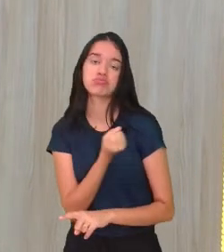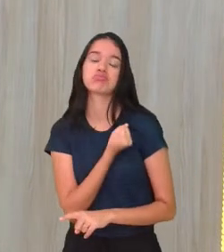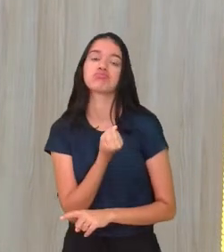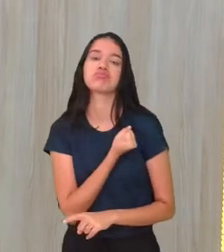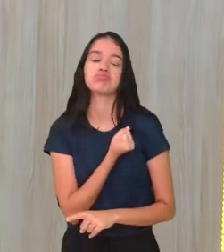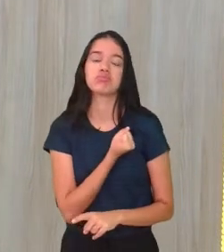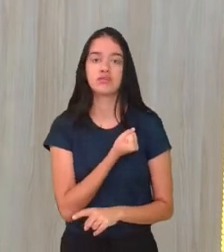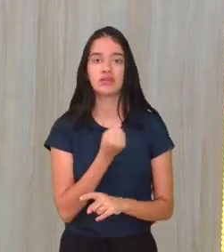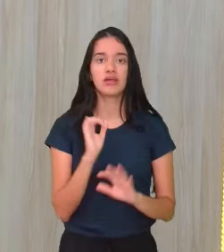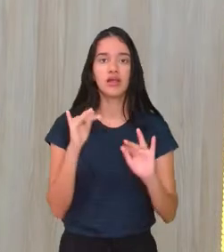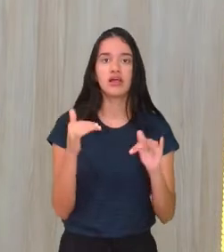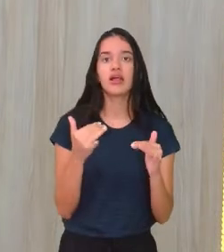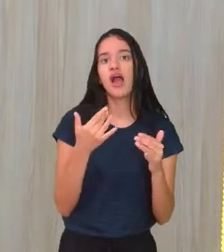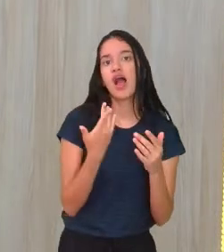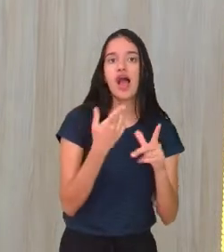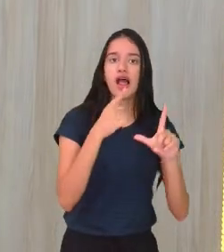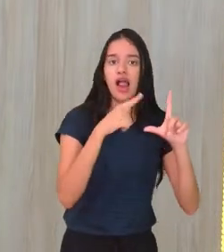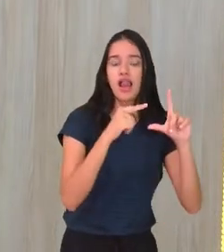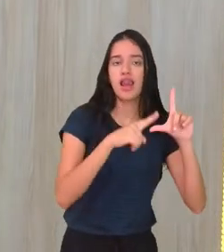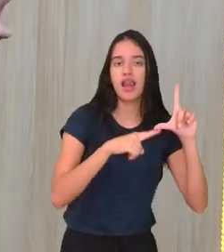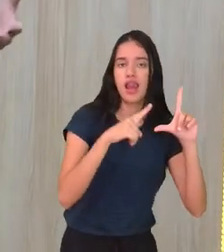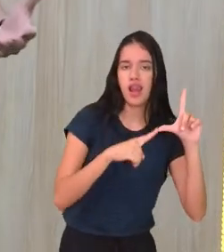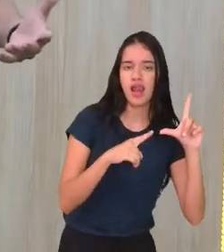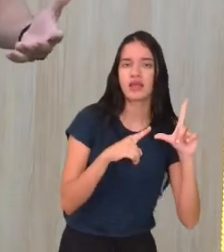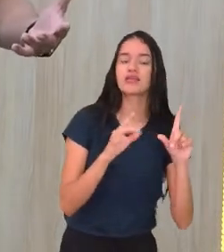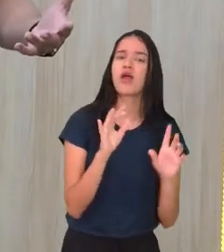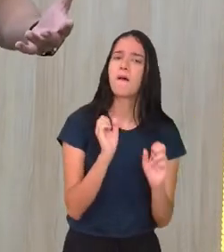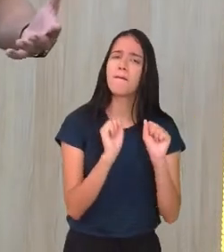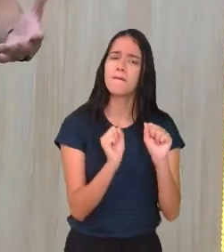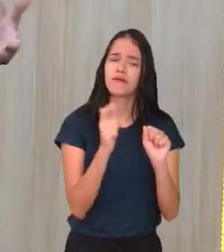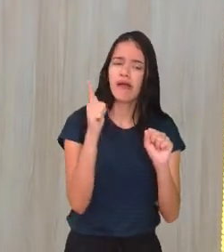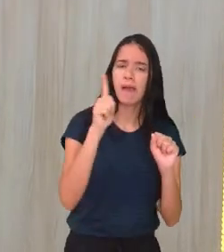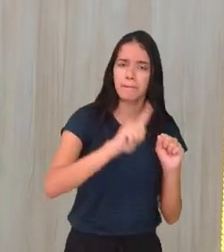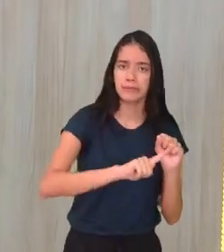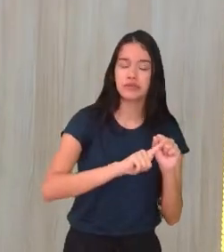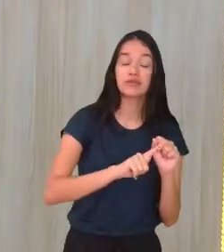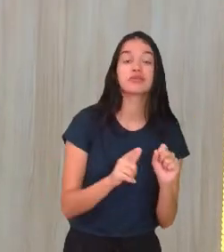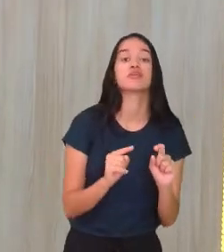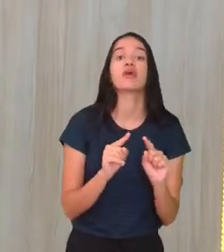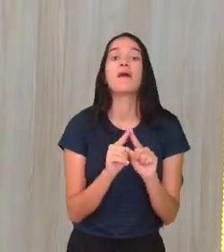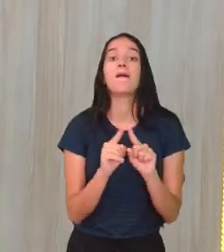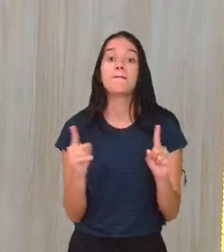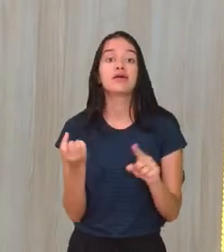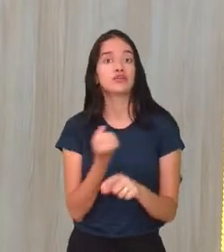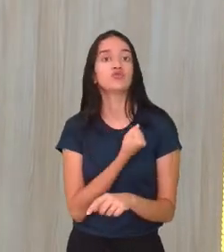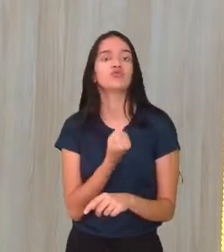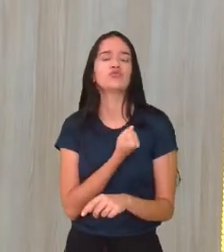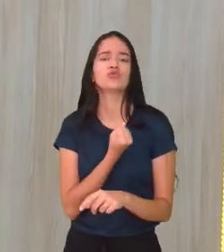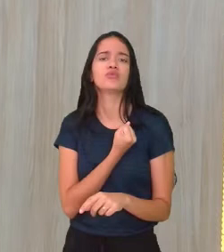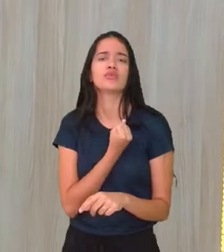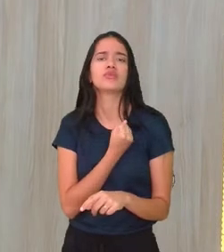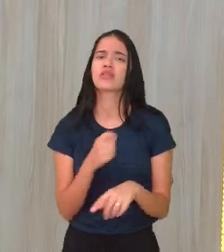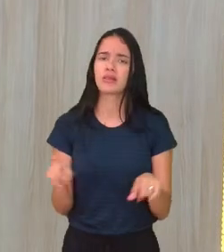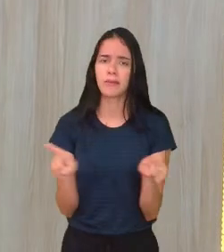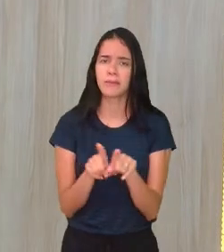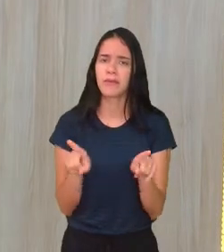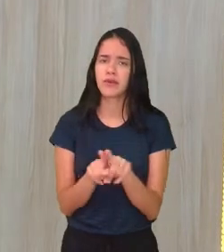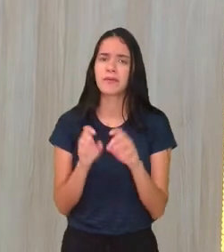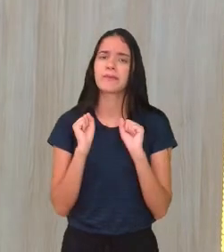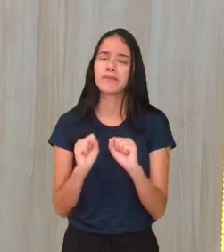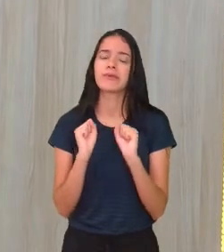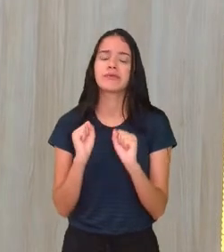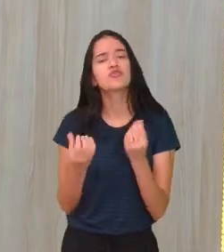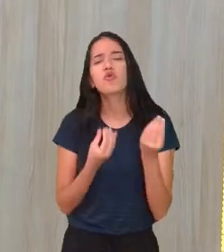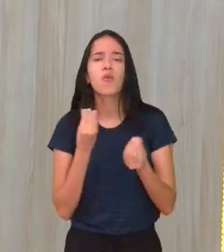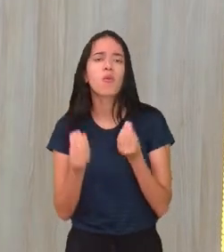Essas letras, elas podem se repetir, certo? E esses números também eles podem se repetir.